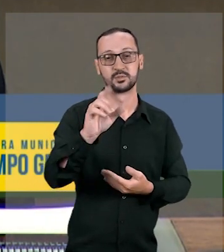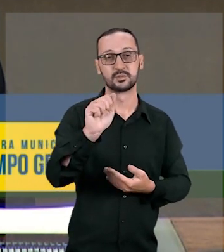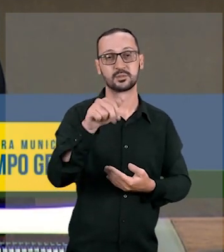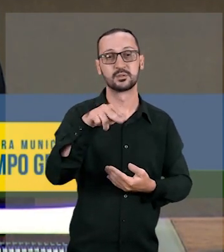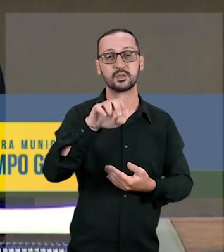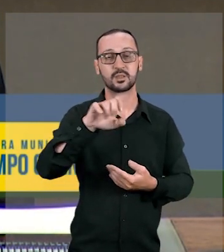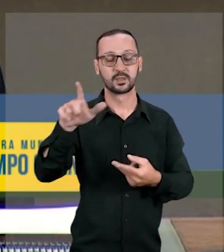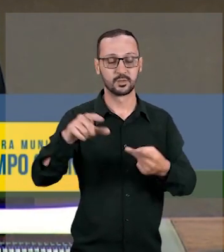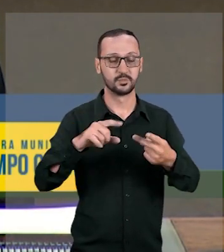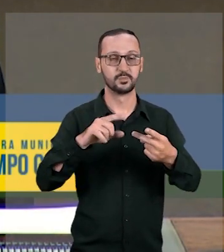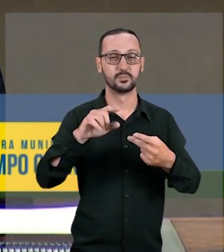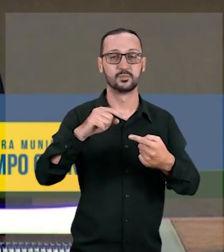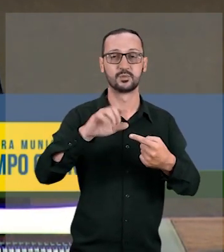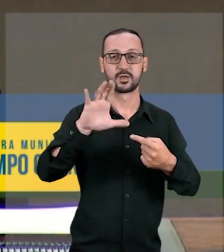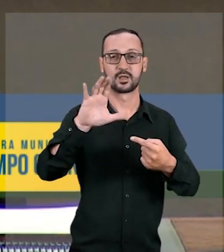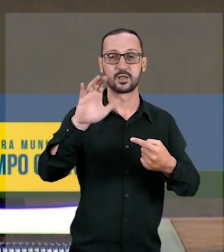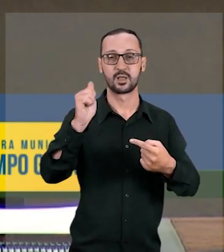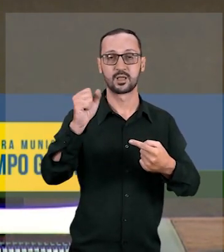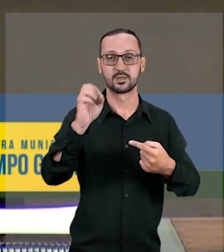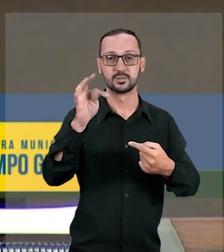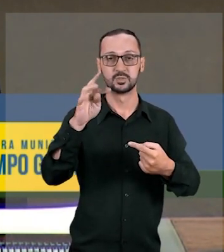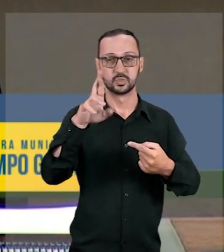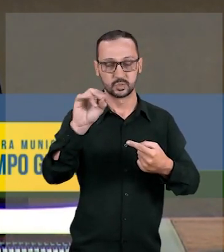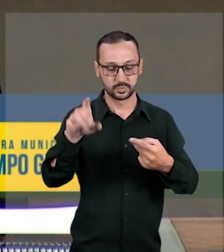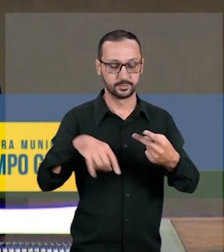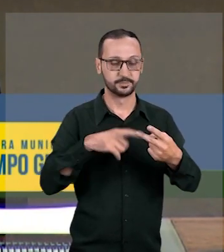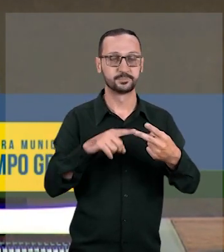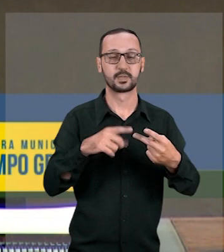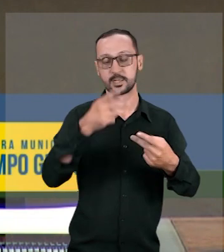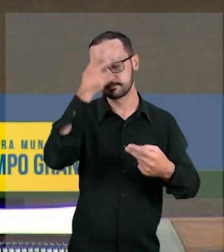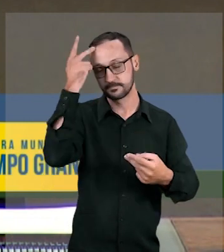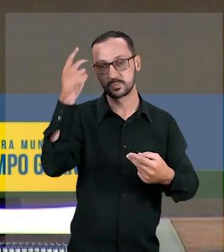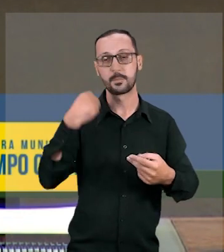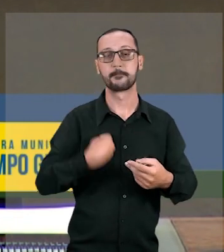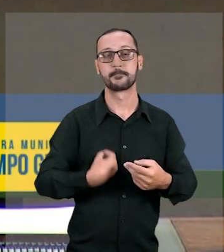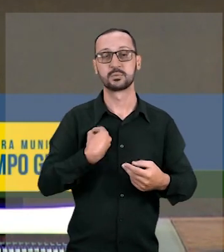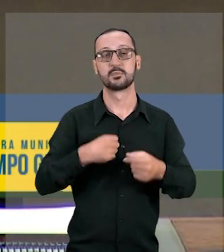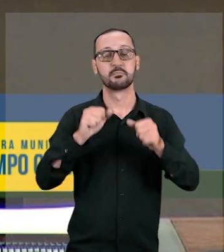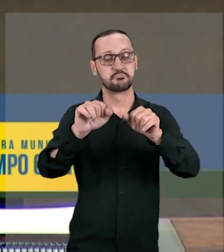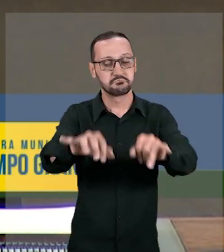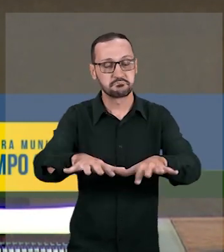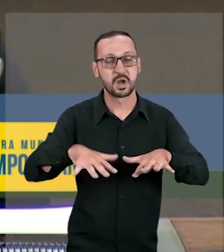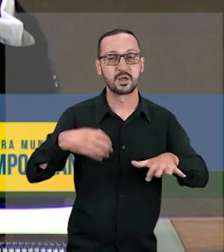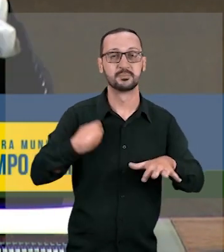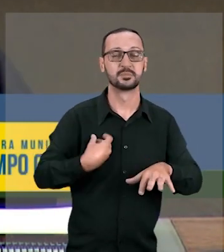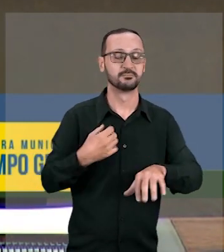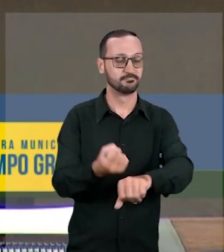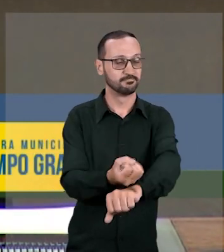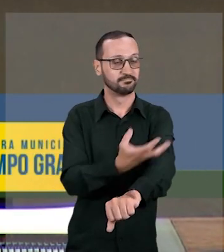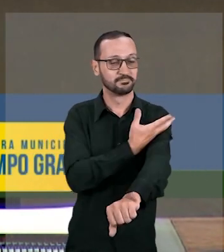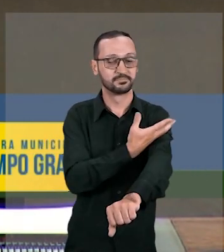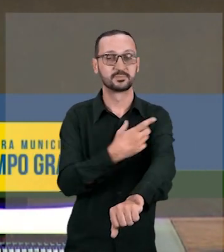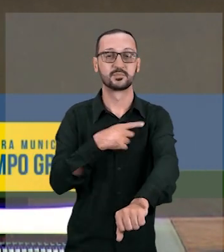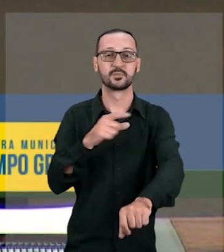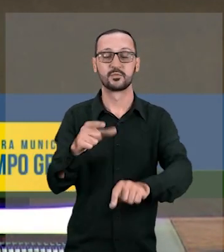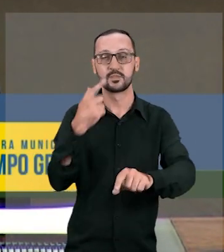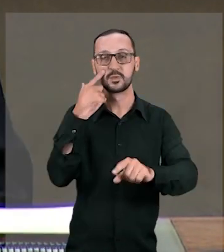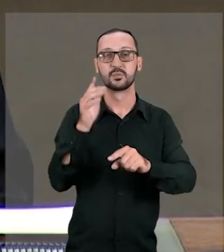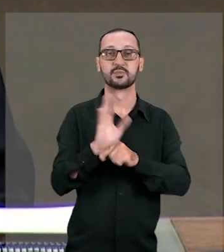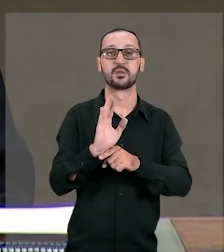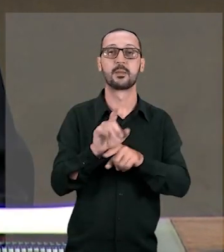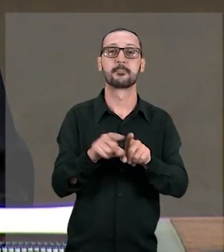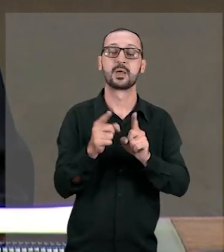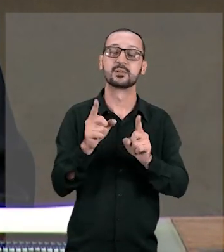Daniel Castro e a todos que participaram desse evento. Eu fiquei muito feliz, fiquei emocionado quando vi o filme, mas